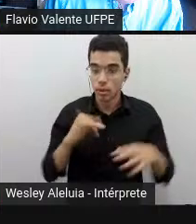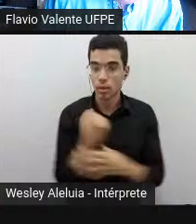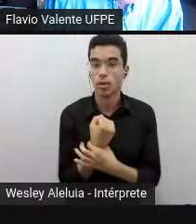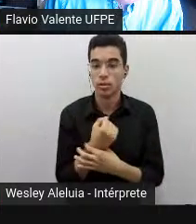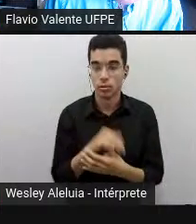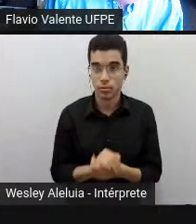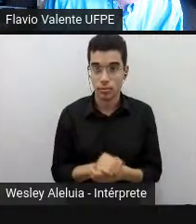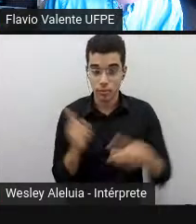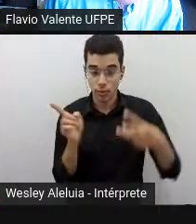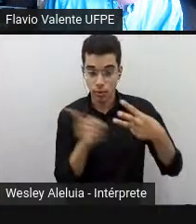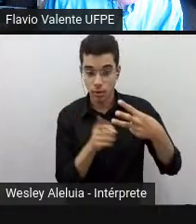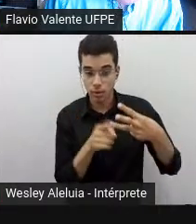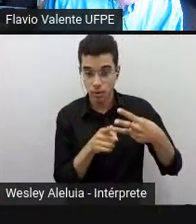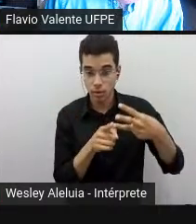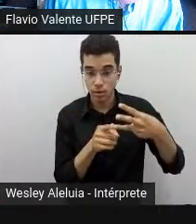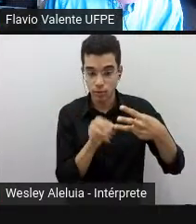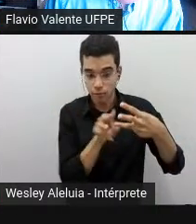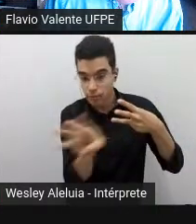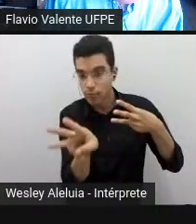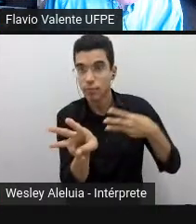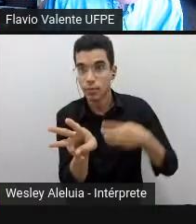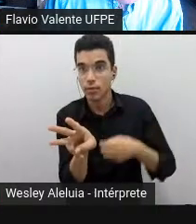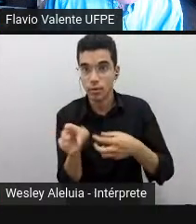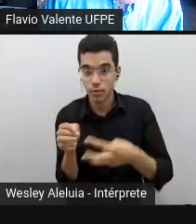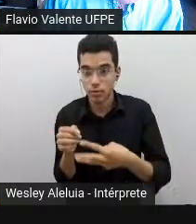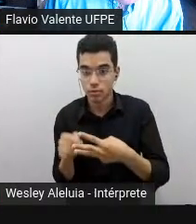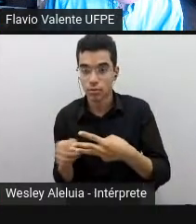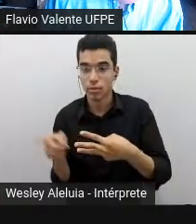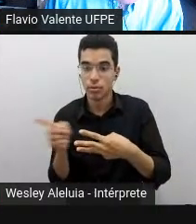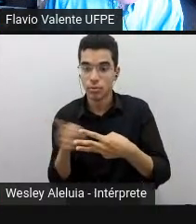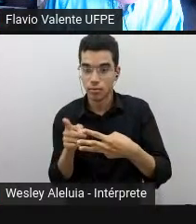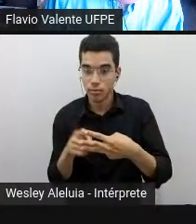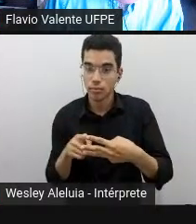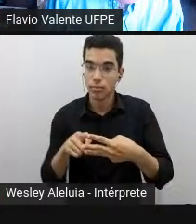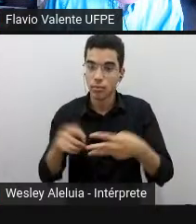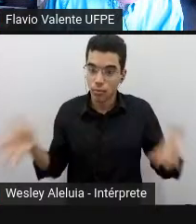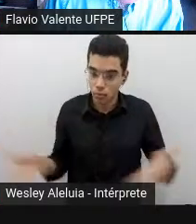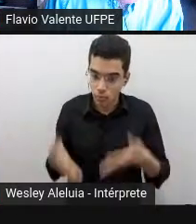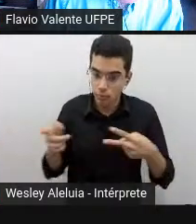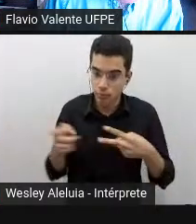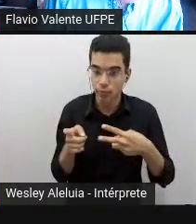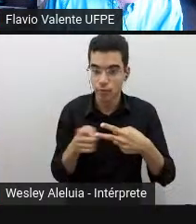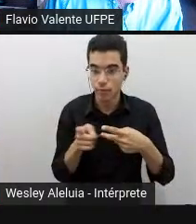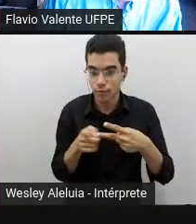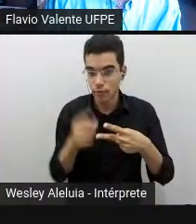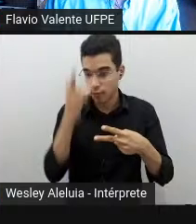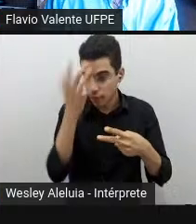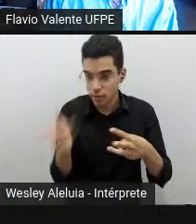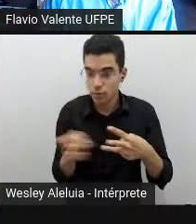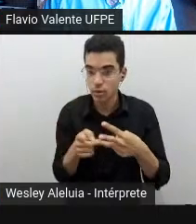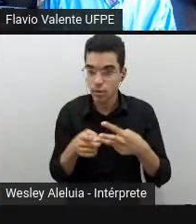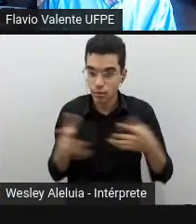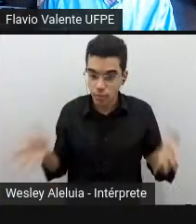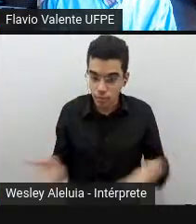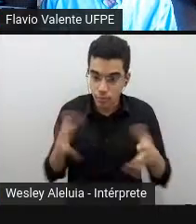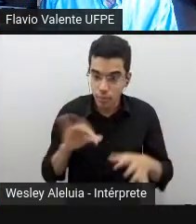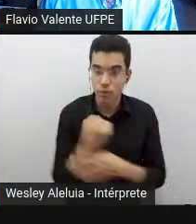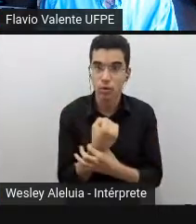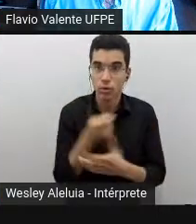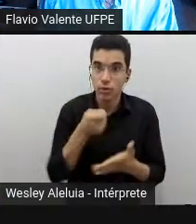promover, facilitar e prover. Essas são as grandes categorias do direito humano à alimentação. Próximo.